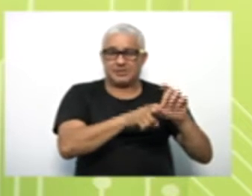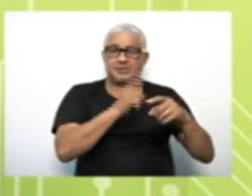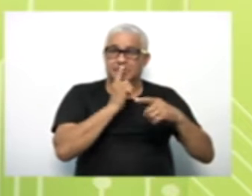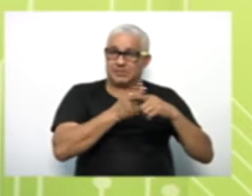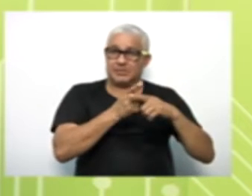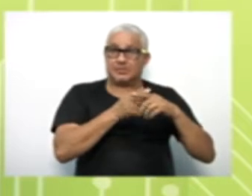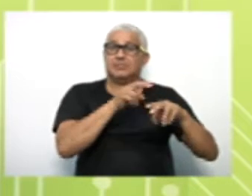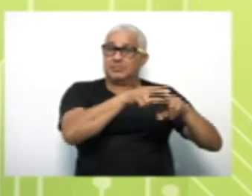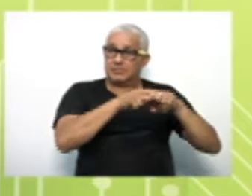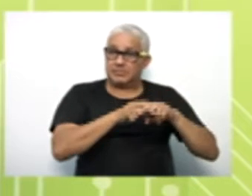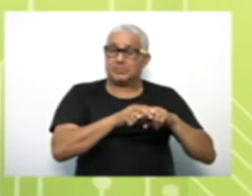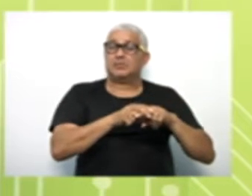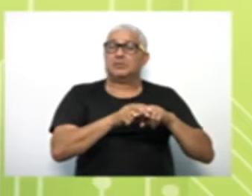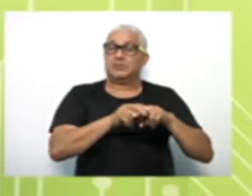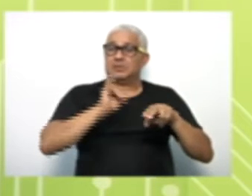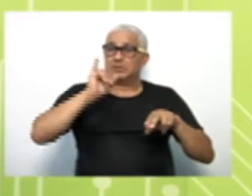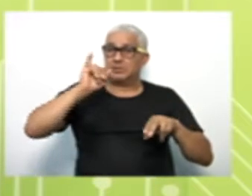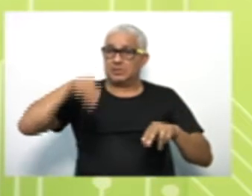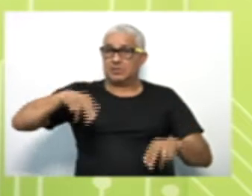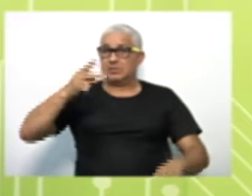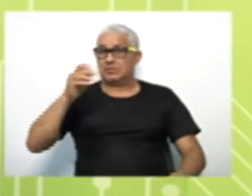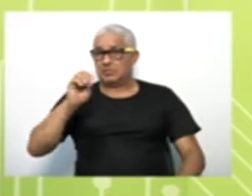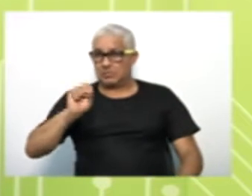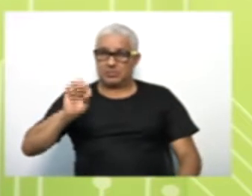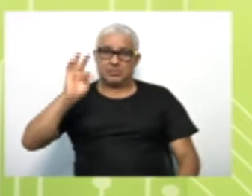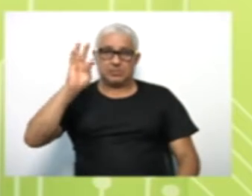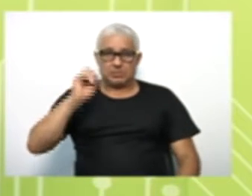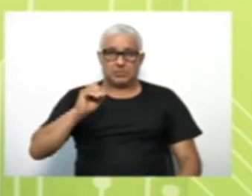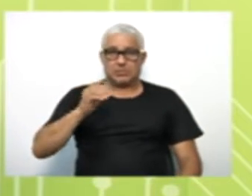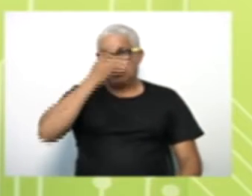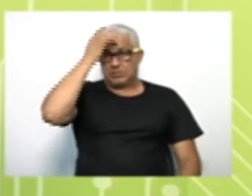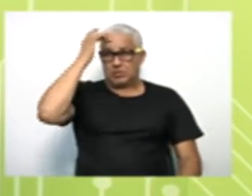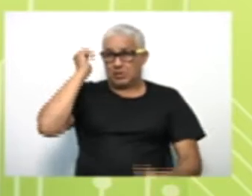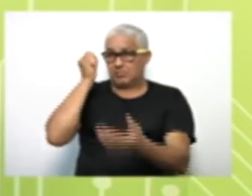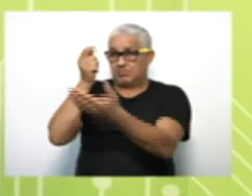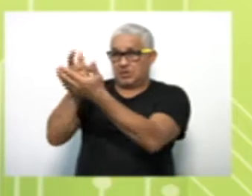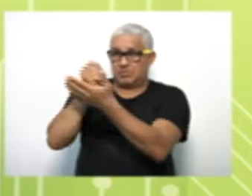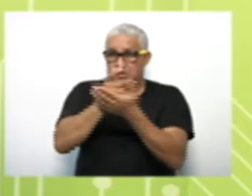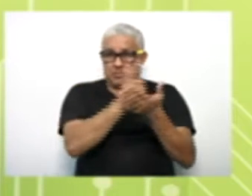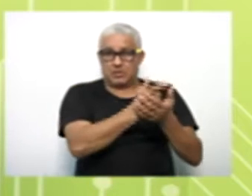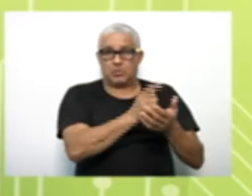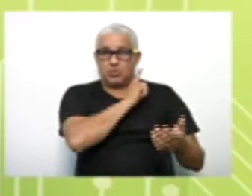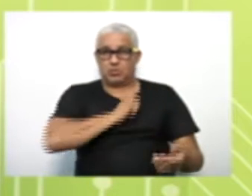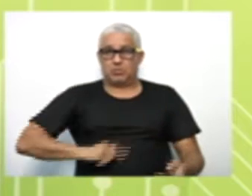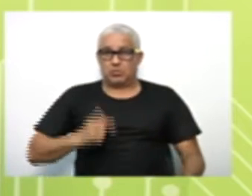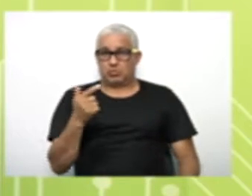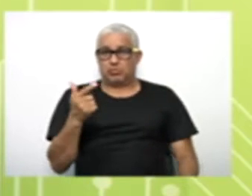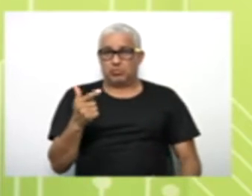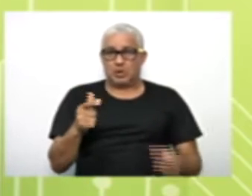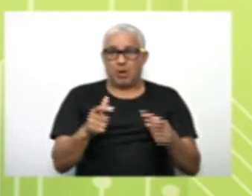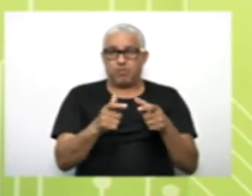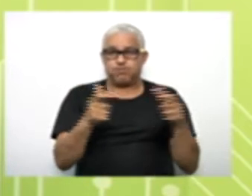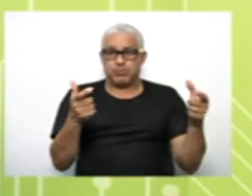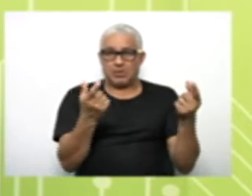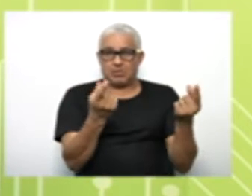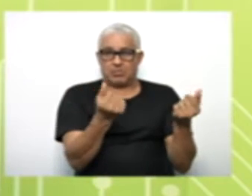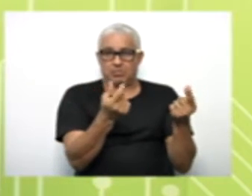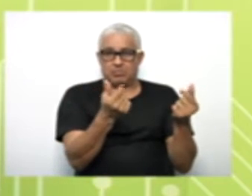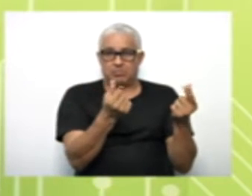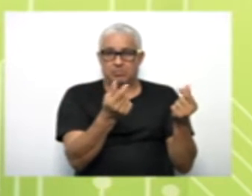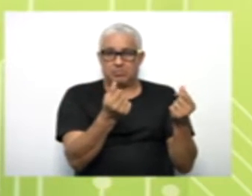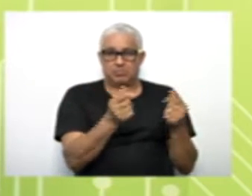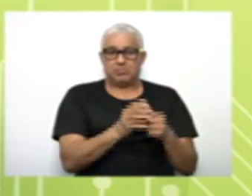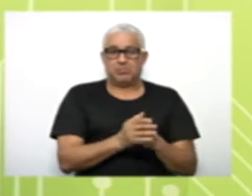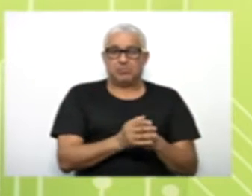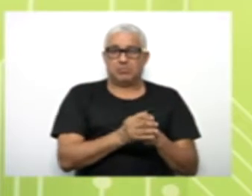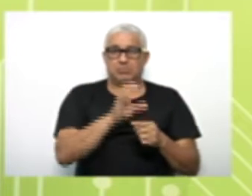as empresas pagam, que os consumidores pagam. Então, nesse momento, quando o governo não tem volume, não tem fluxo de caixa, o cash